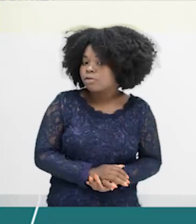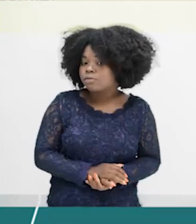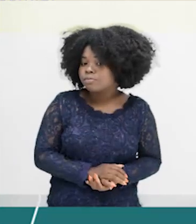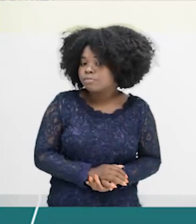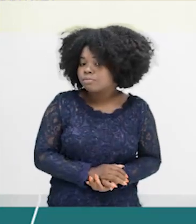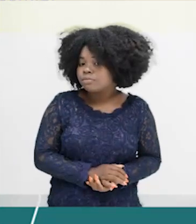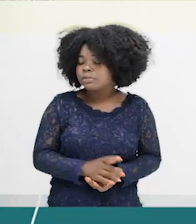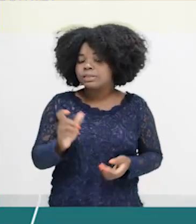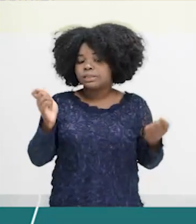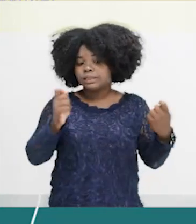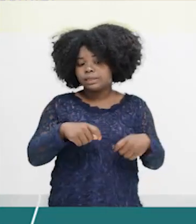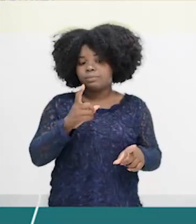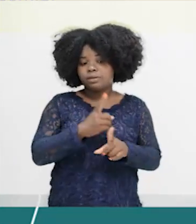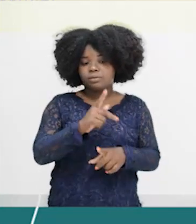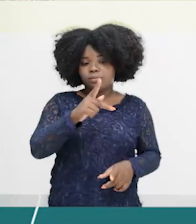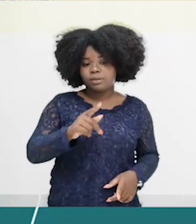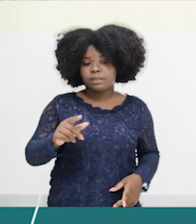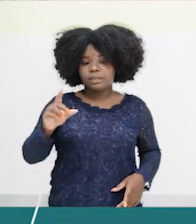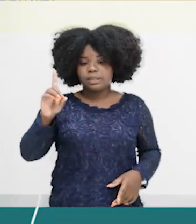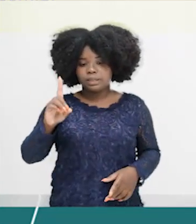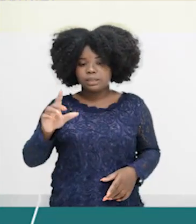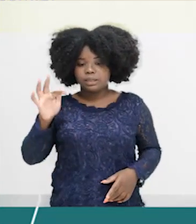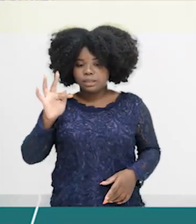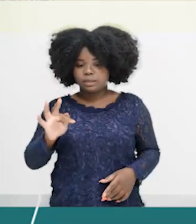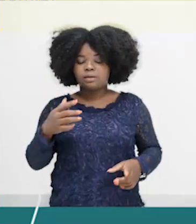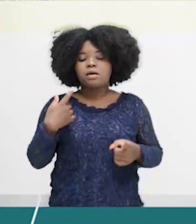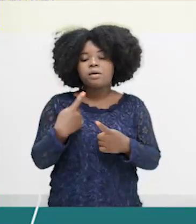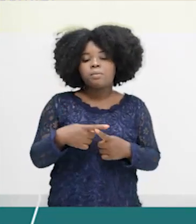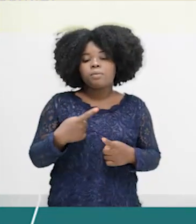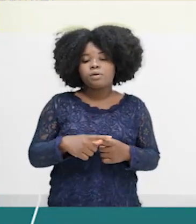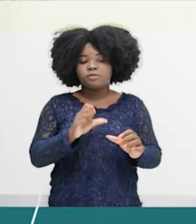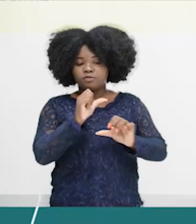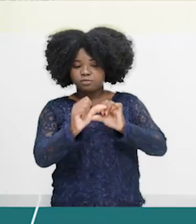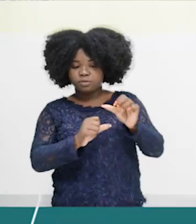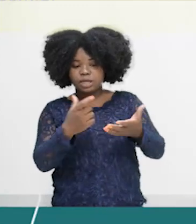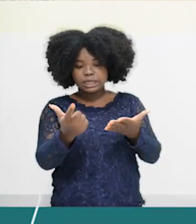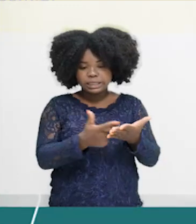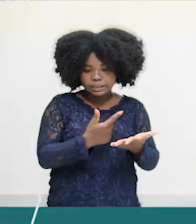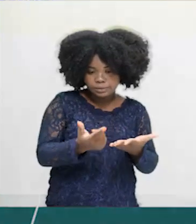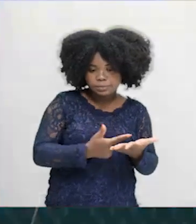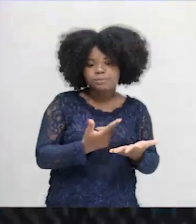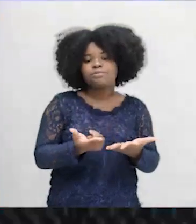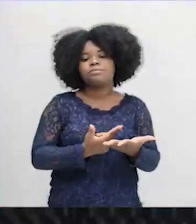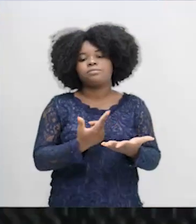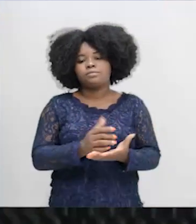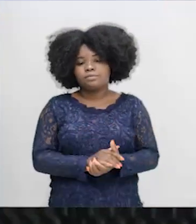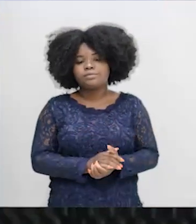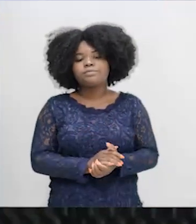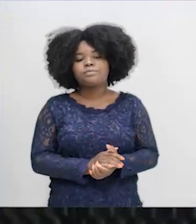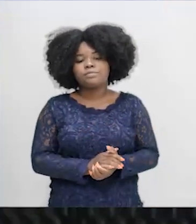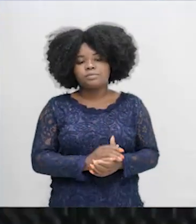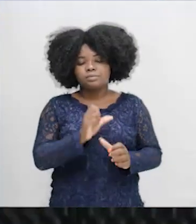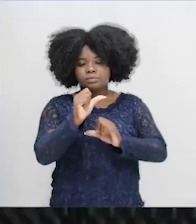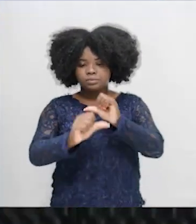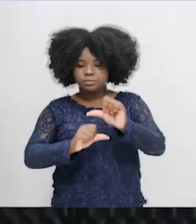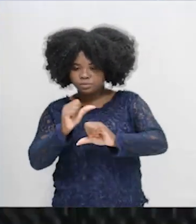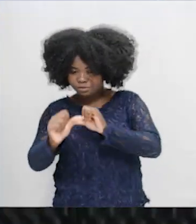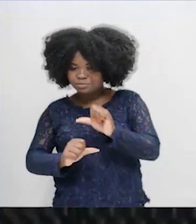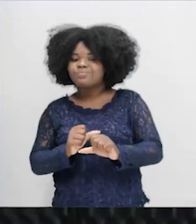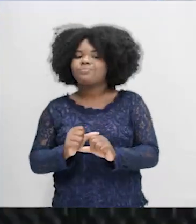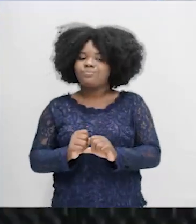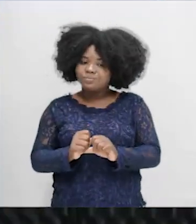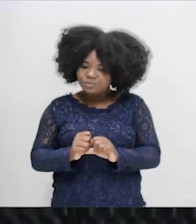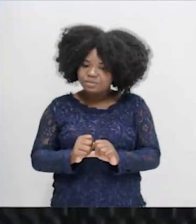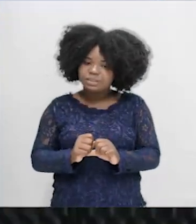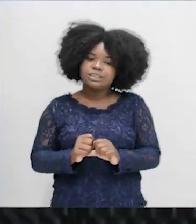em PDF, porque vale muito a pena. Ele foi transformado, o livro Diário de Anne Frank foi transformado em quadrinhos. Gente,